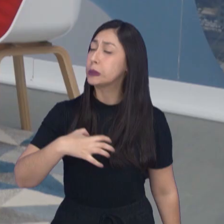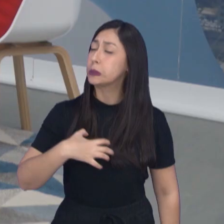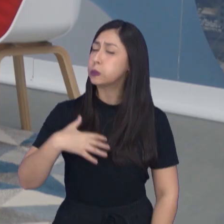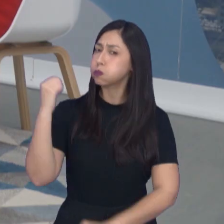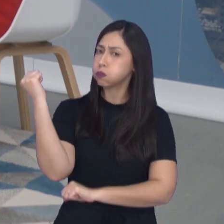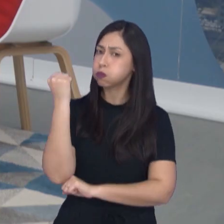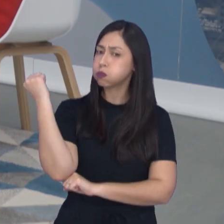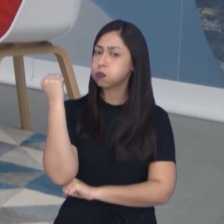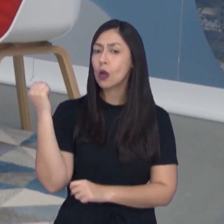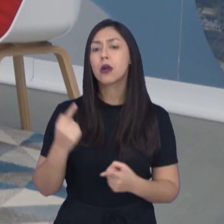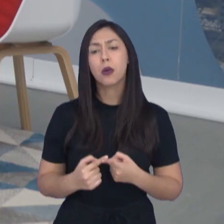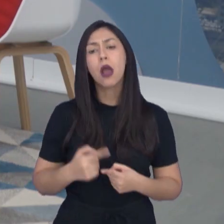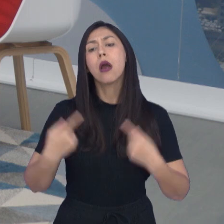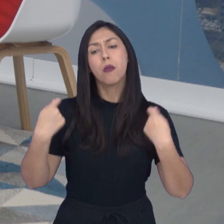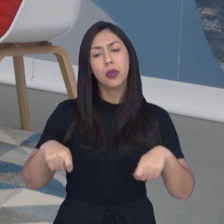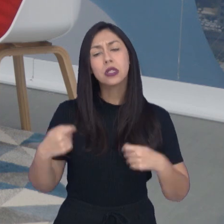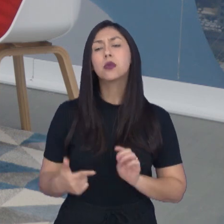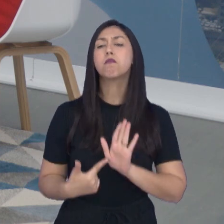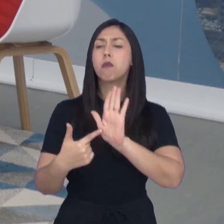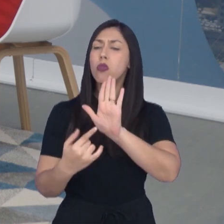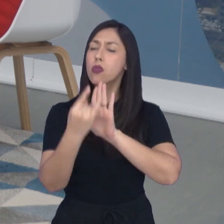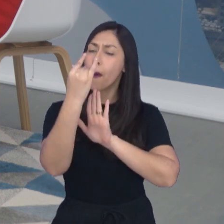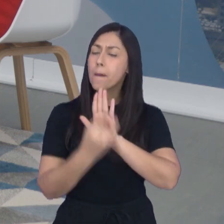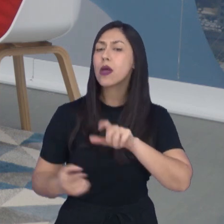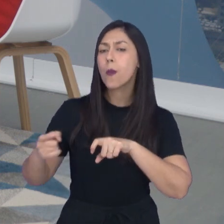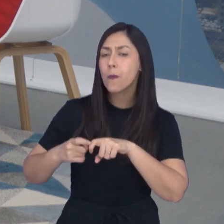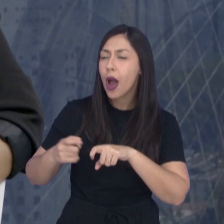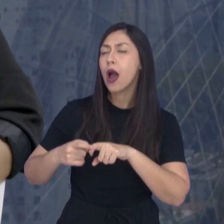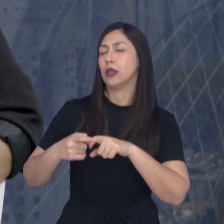Então, assim, tem a questão do atestado médico, etc. e tal, ou seja,